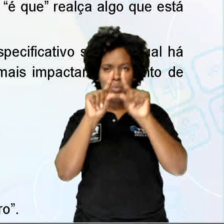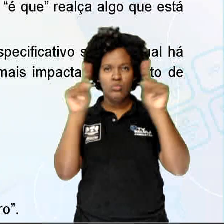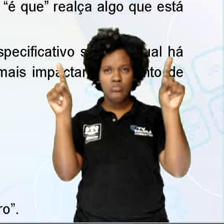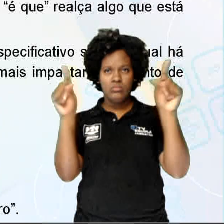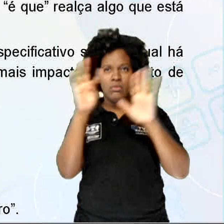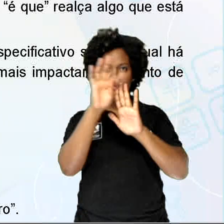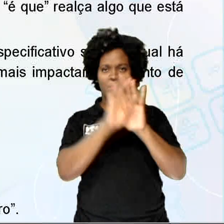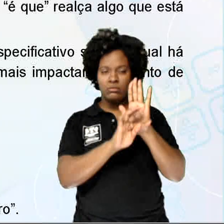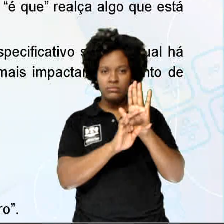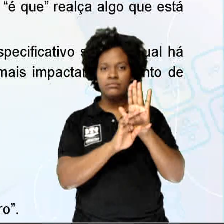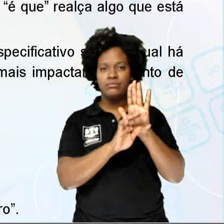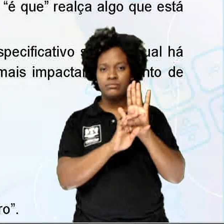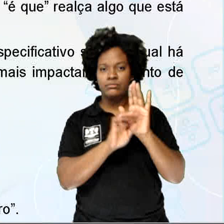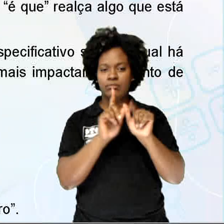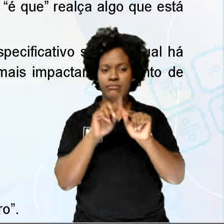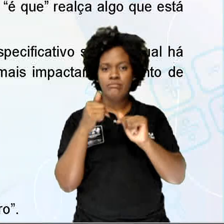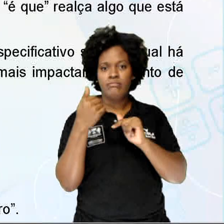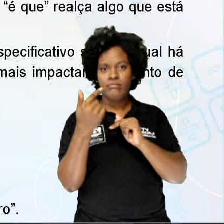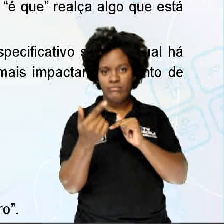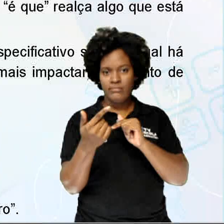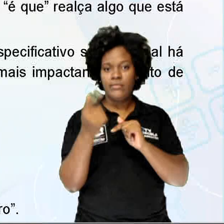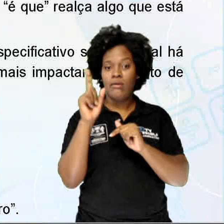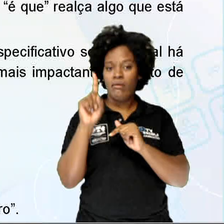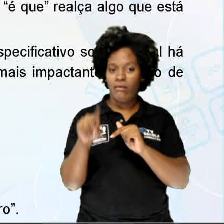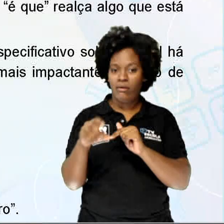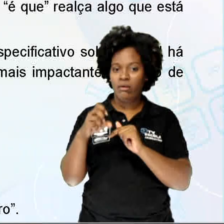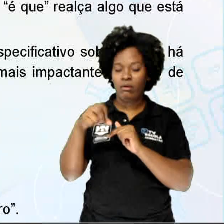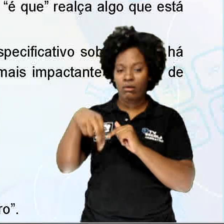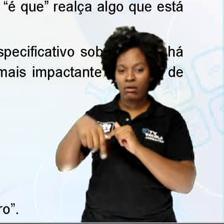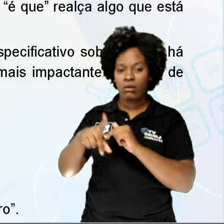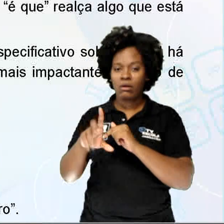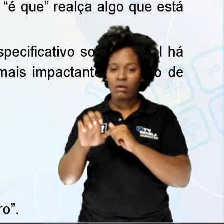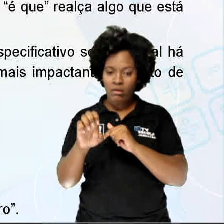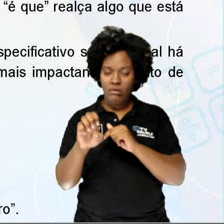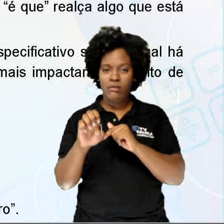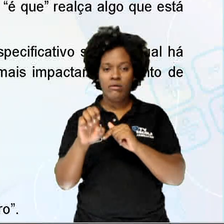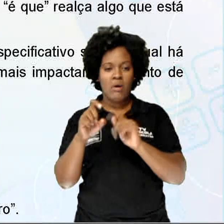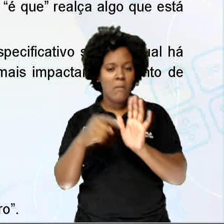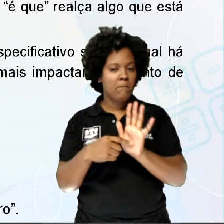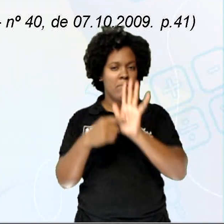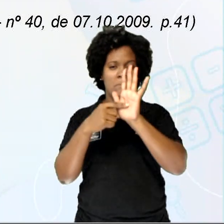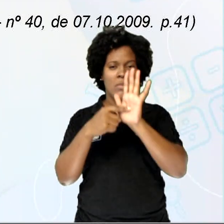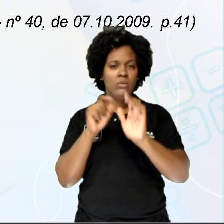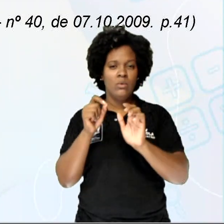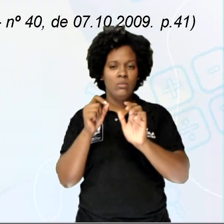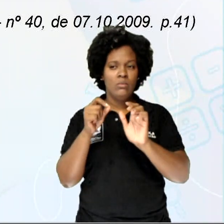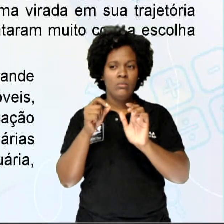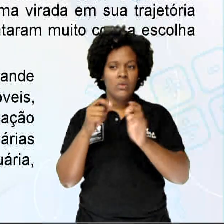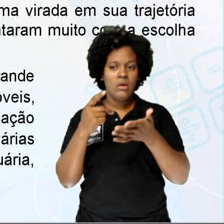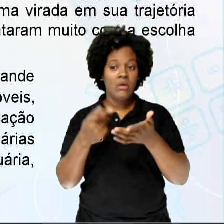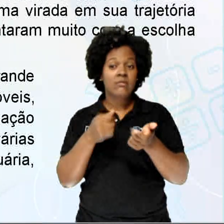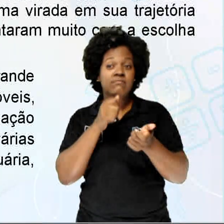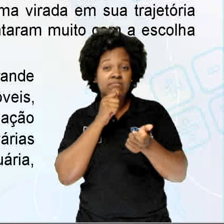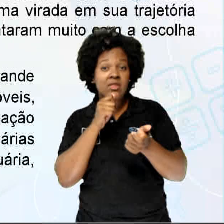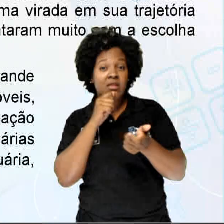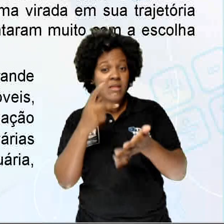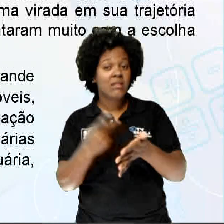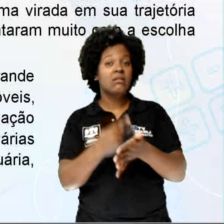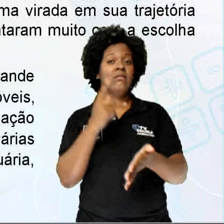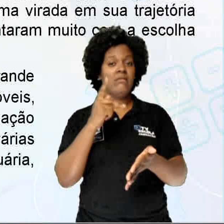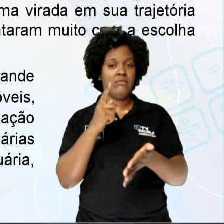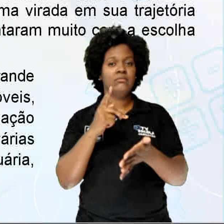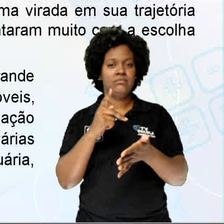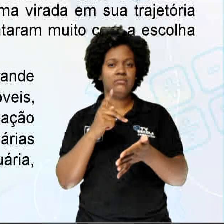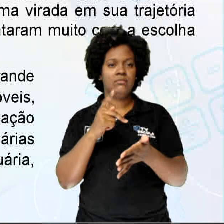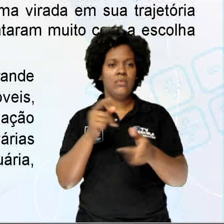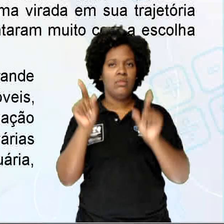texto. Além disso, é que realça algo que está por vir. Bom, o título do